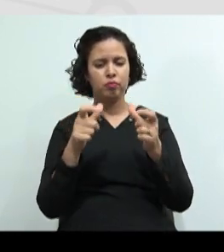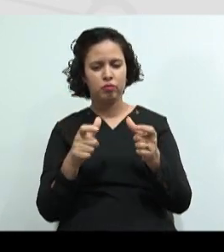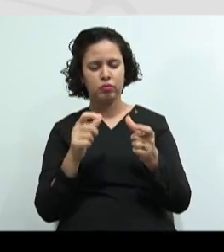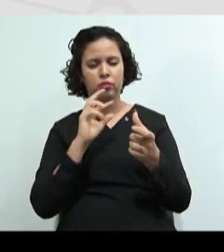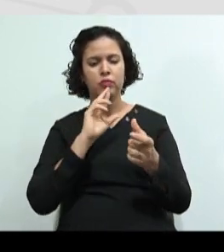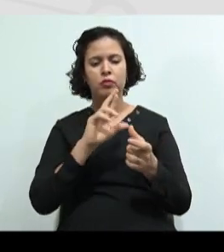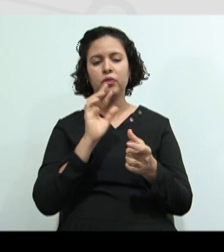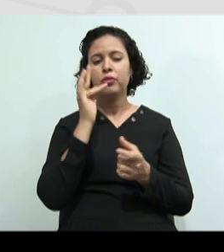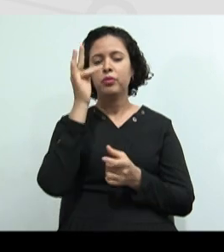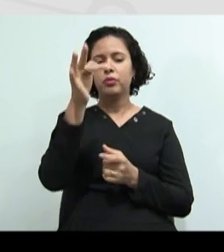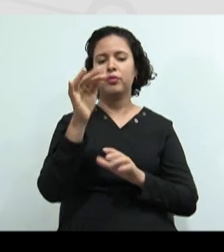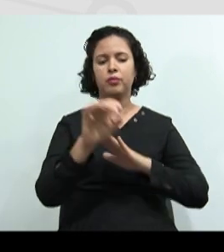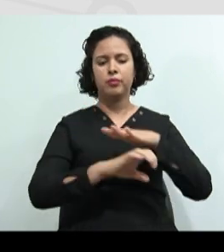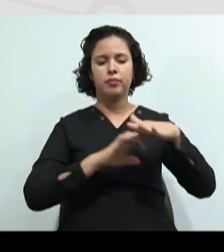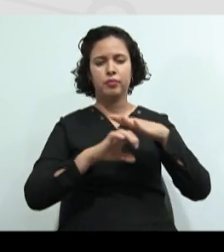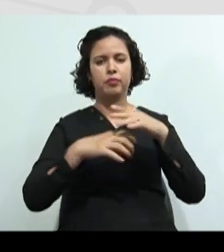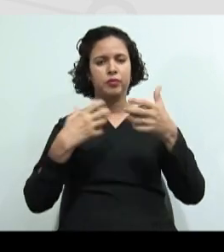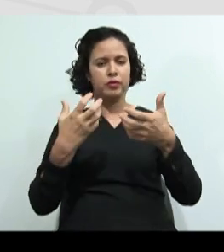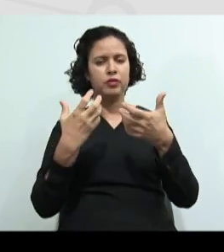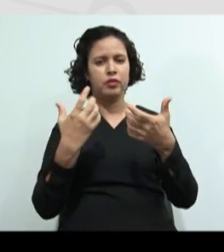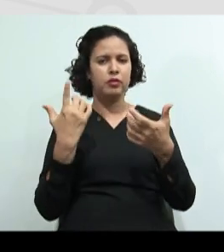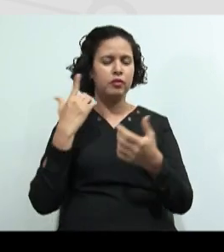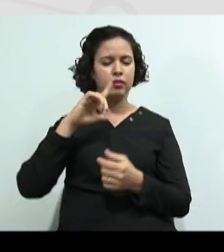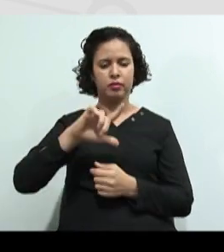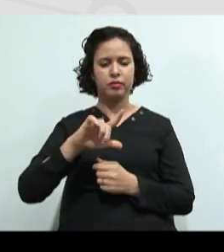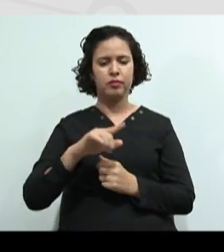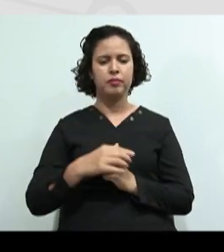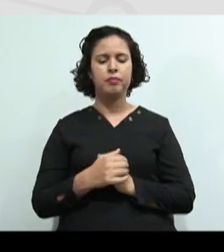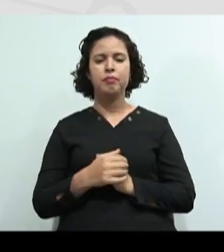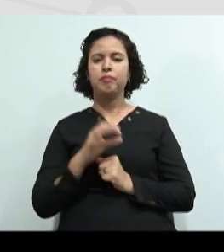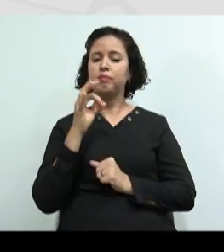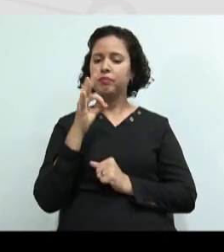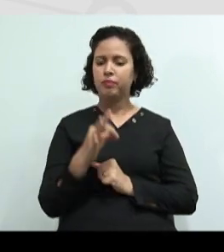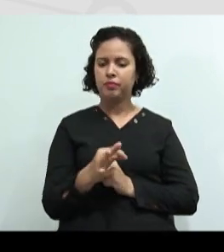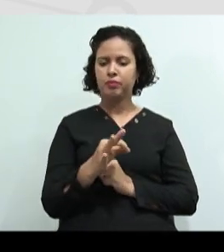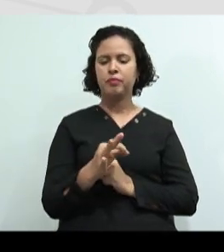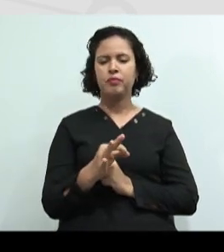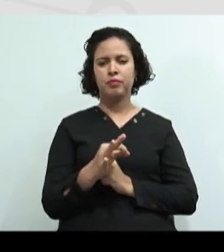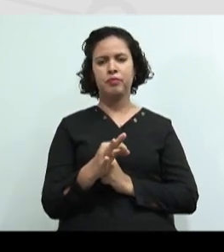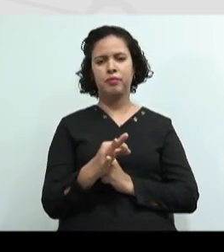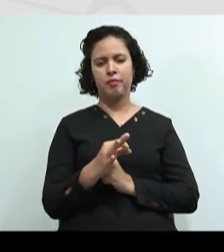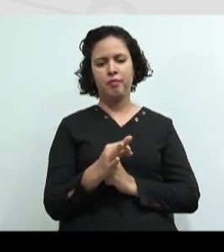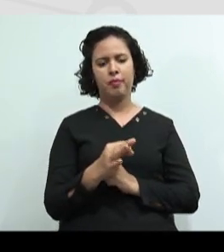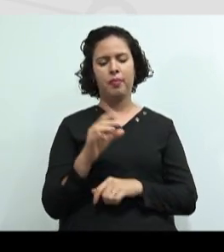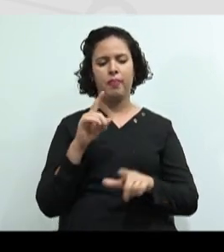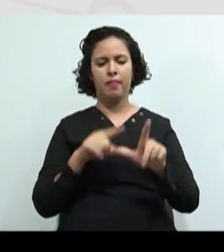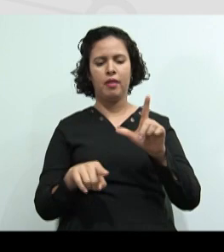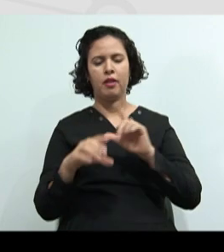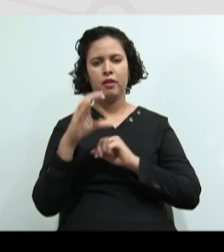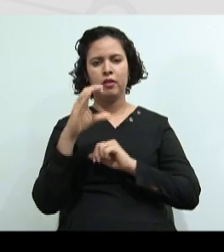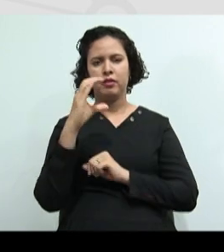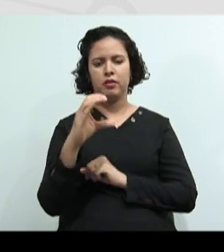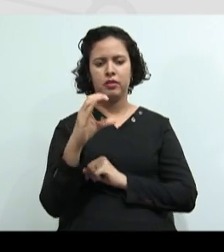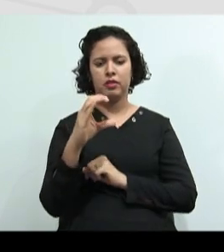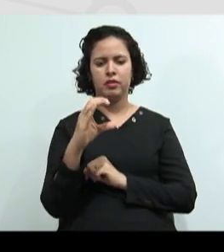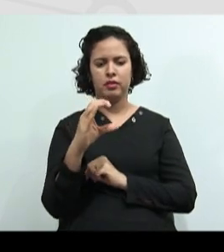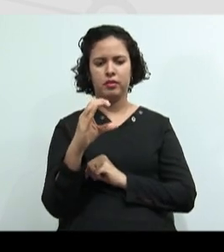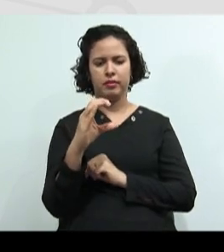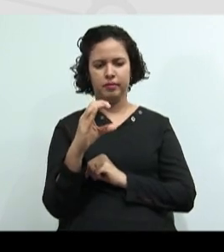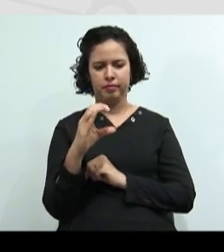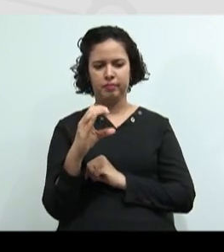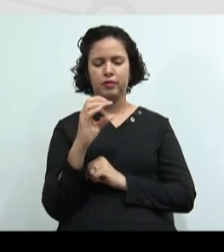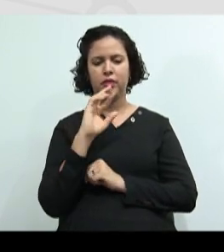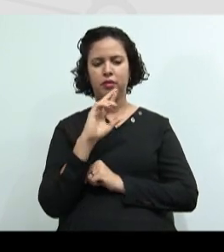resultado futuro que a organização pretende atingir. Vamos para o gabarito. Parabéns, as alunas acertaram